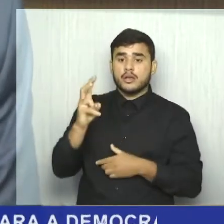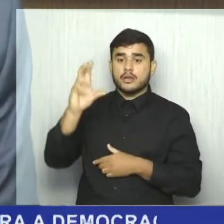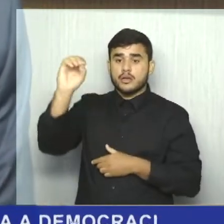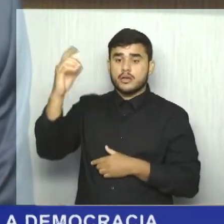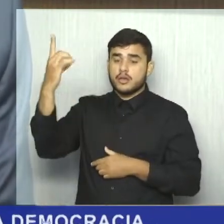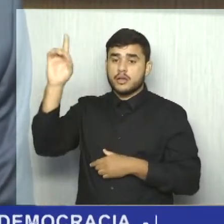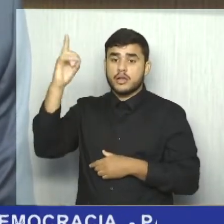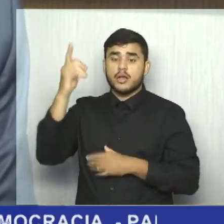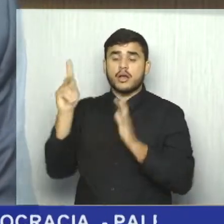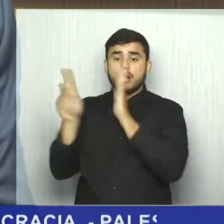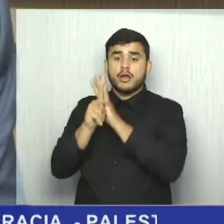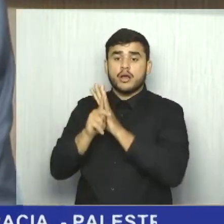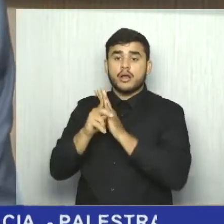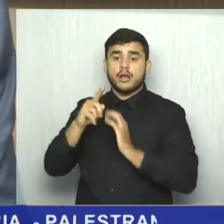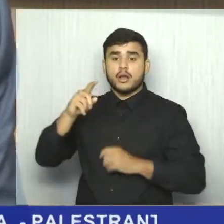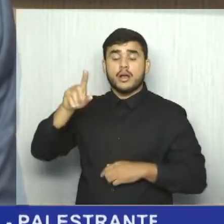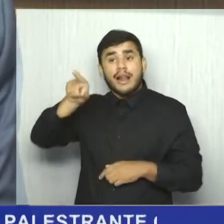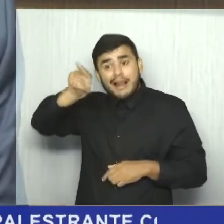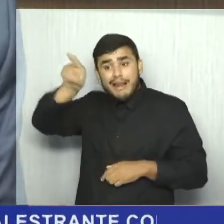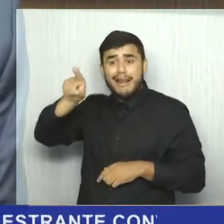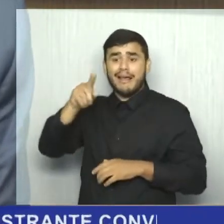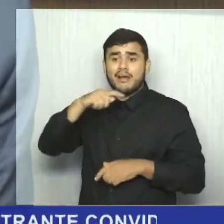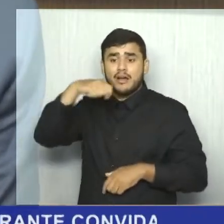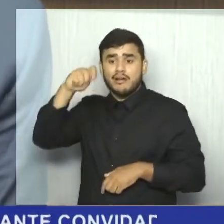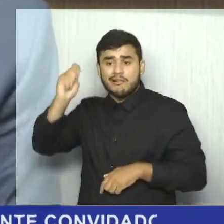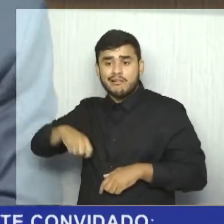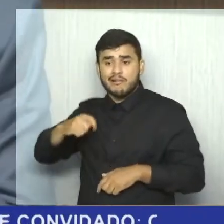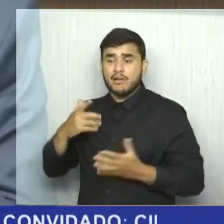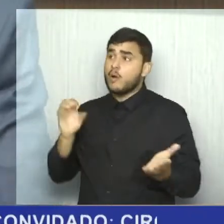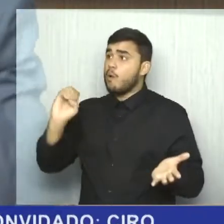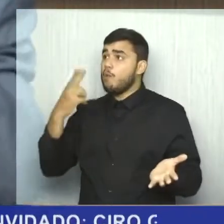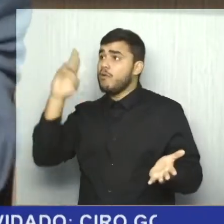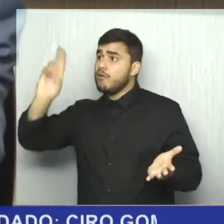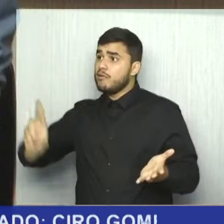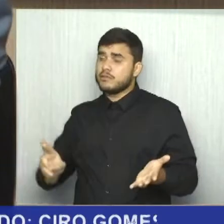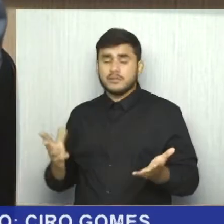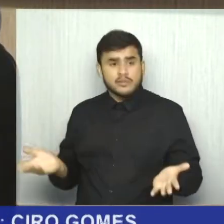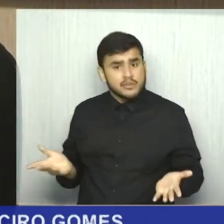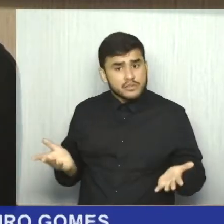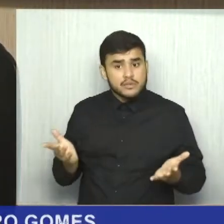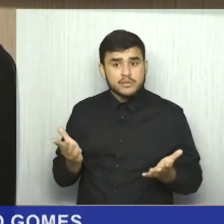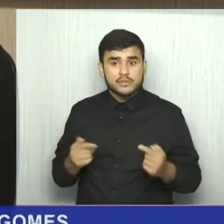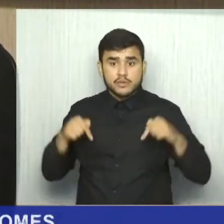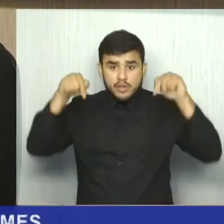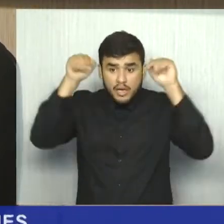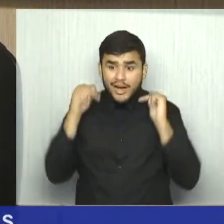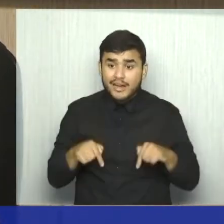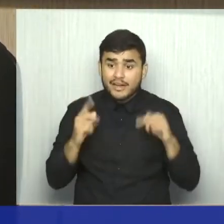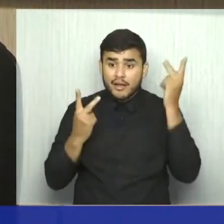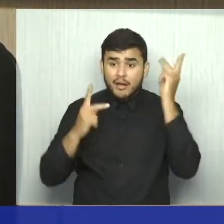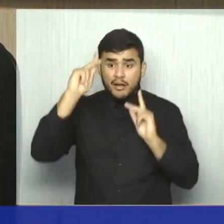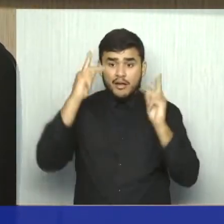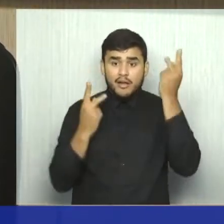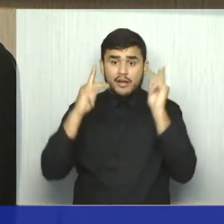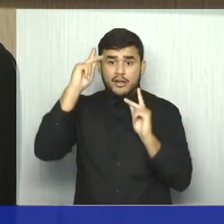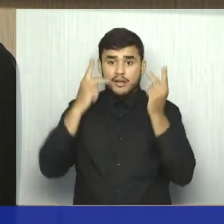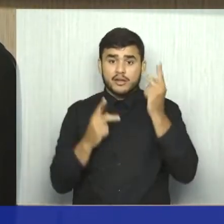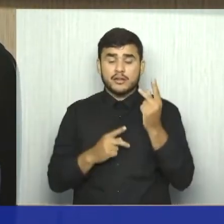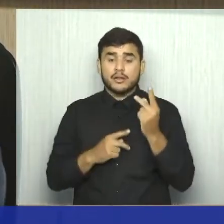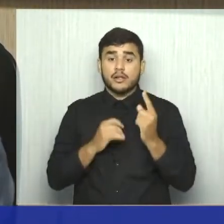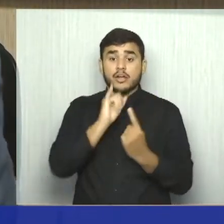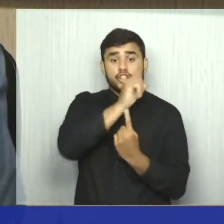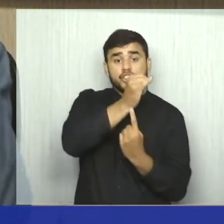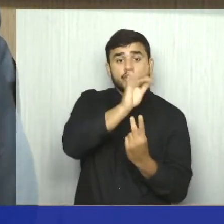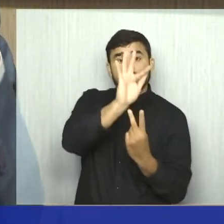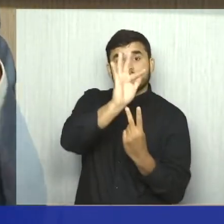$150 lá da guerra da Ucrânia. E aí isso vira lucro e eles distribuem só no trimestre. Janeiro, fevereiro e